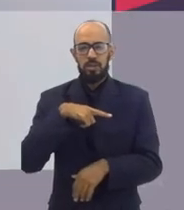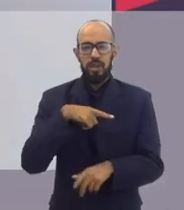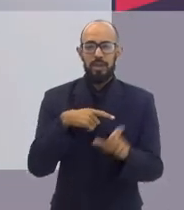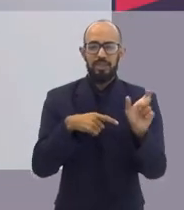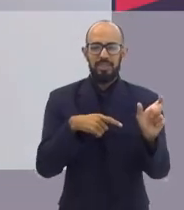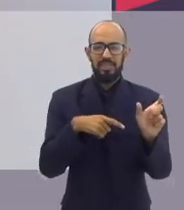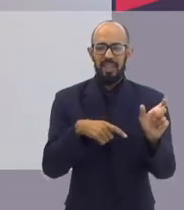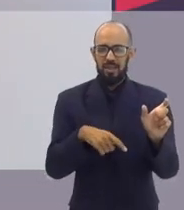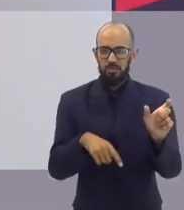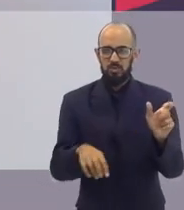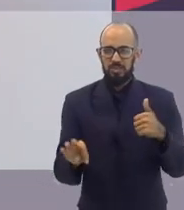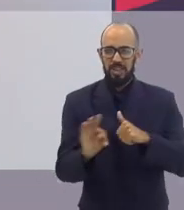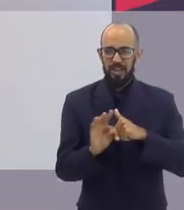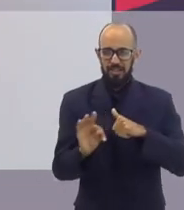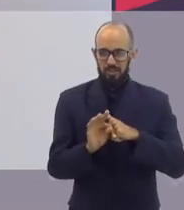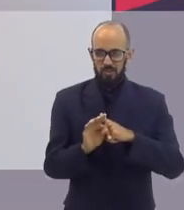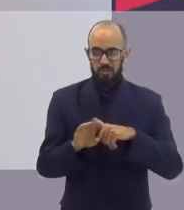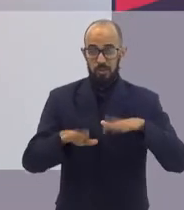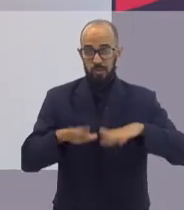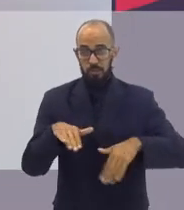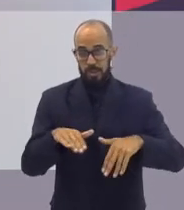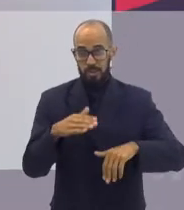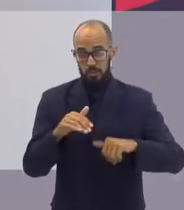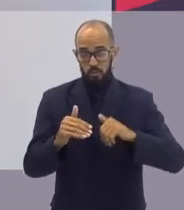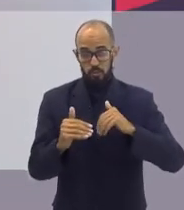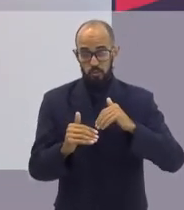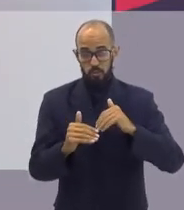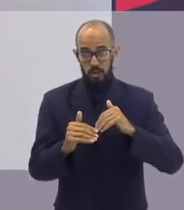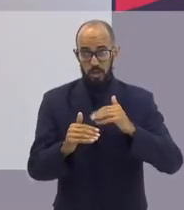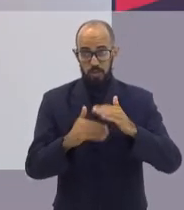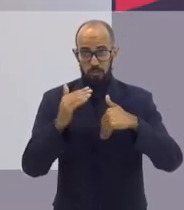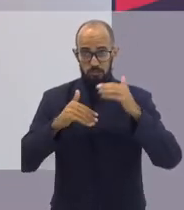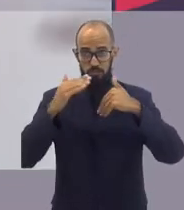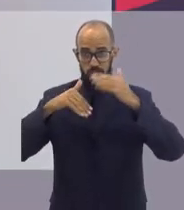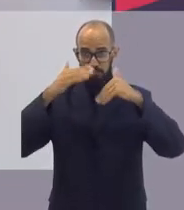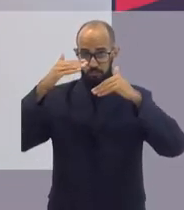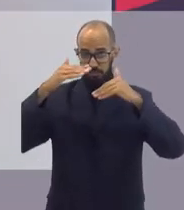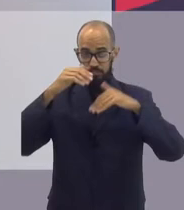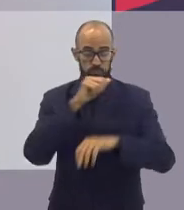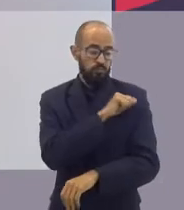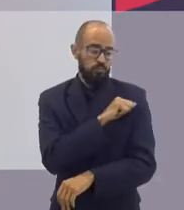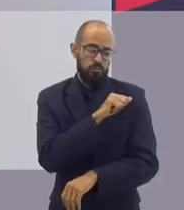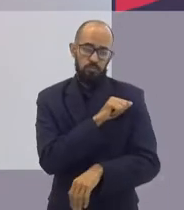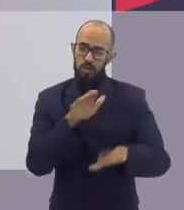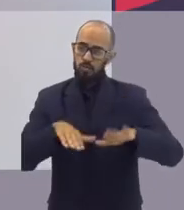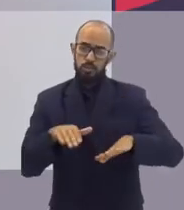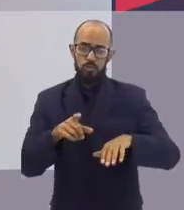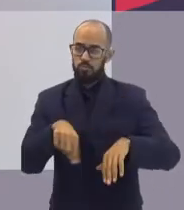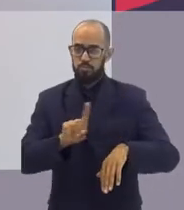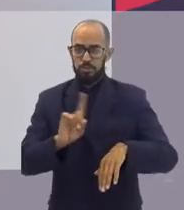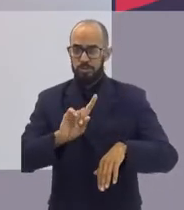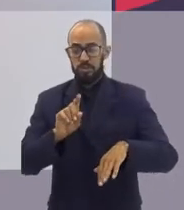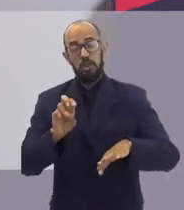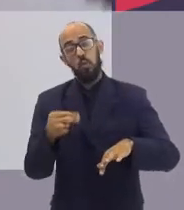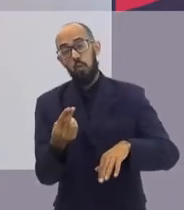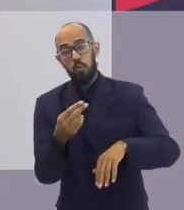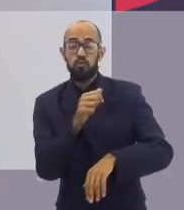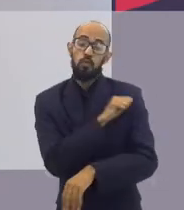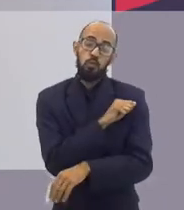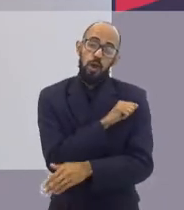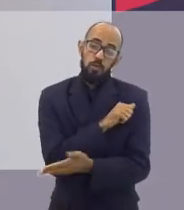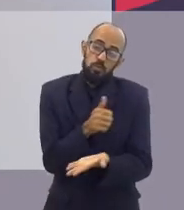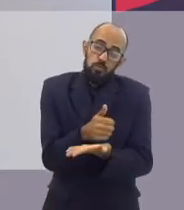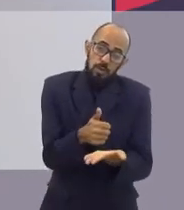técnicos. Então, na verdade, dependendo do nível dos alunos, né, eles podem não precisar, porque já conhecem, ou